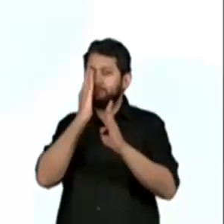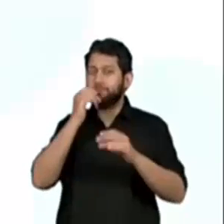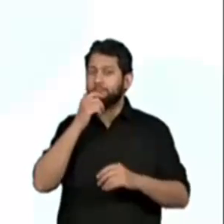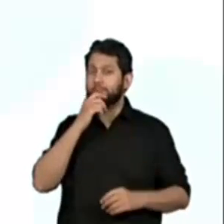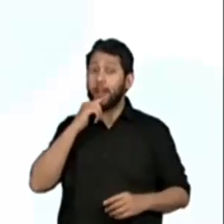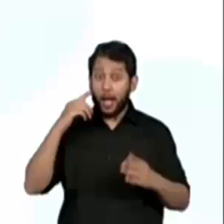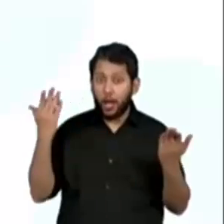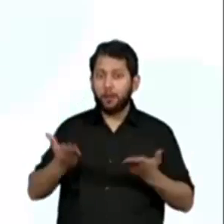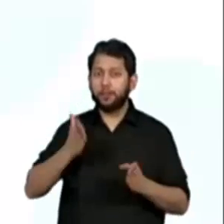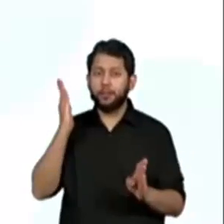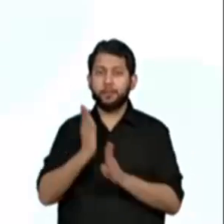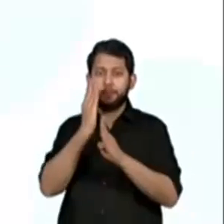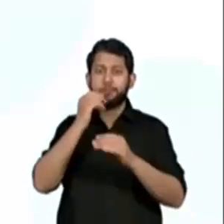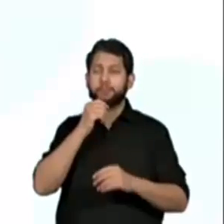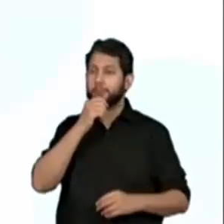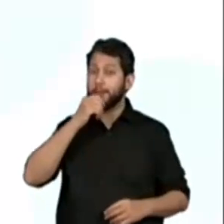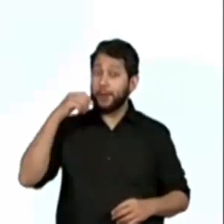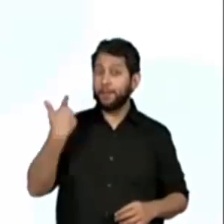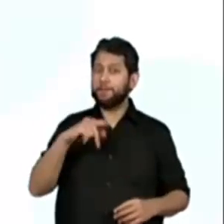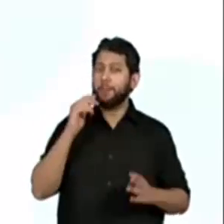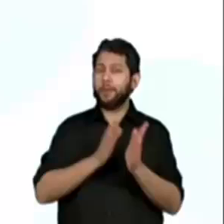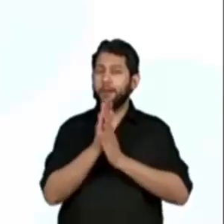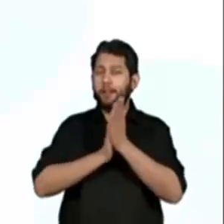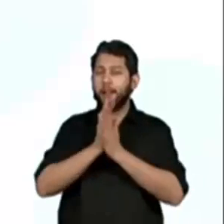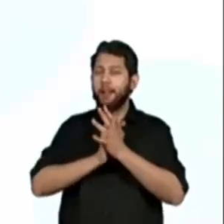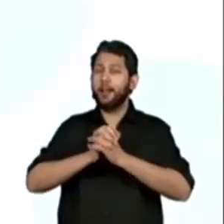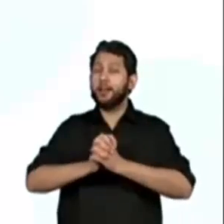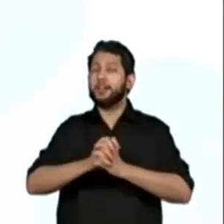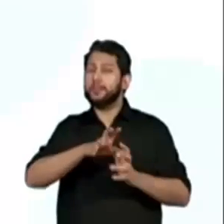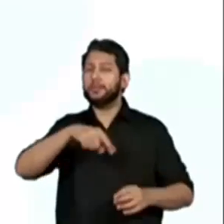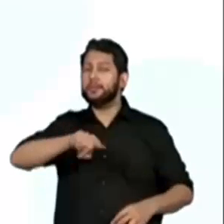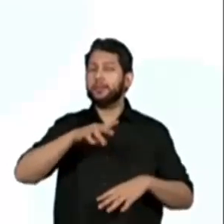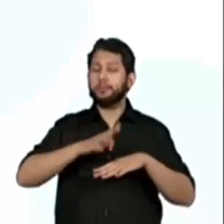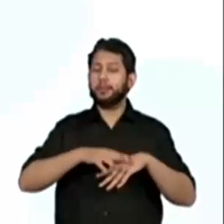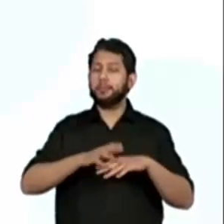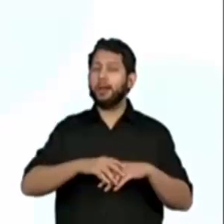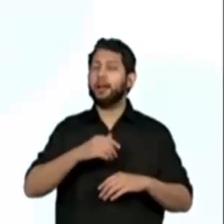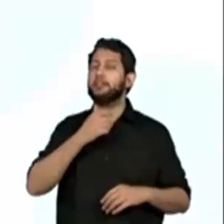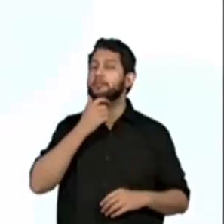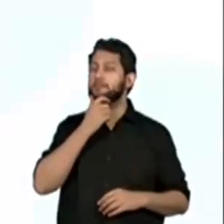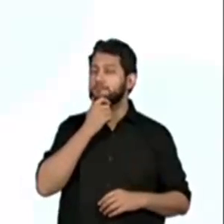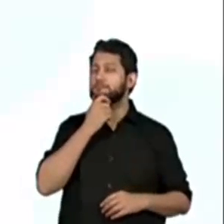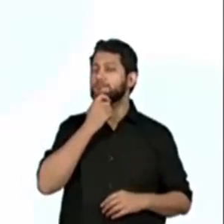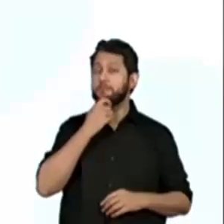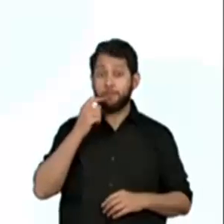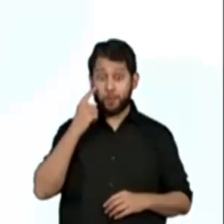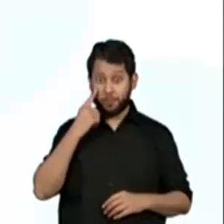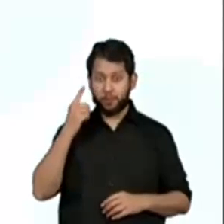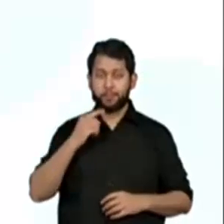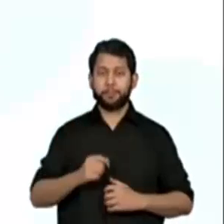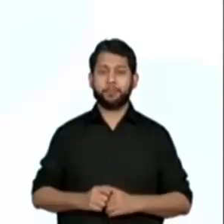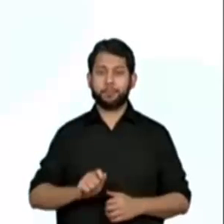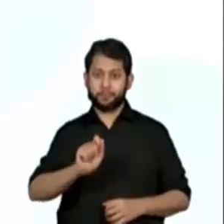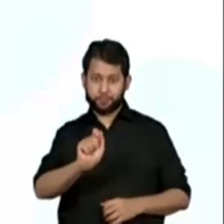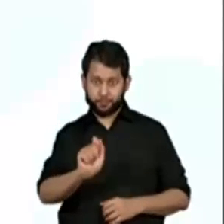ter que descobrir. Bora, detetives da matemática do quarto ano. Vamos lá, letra A.